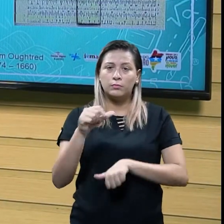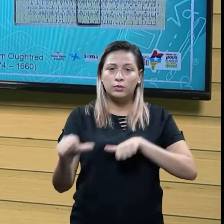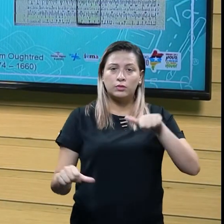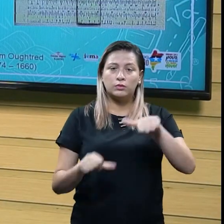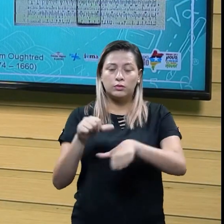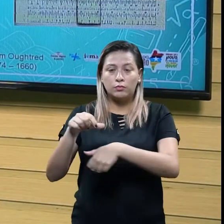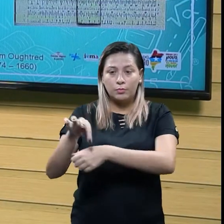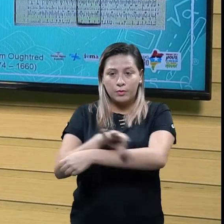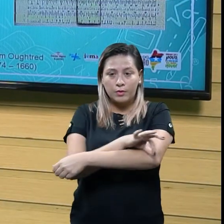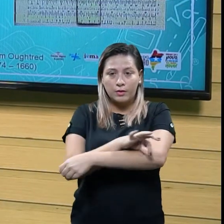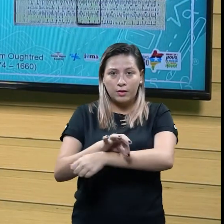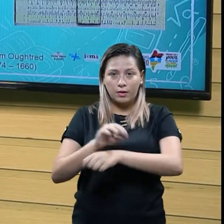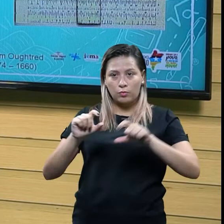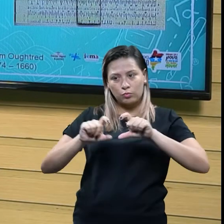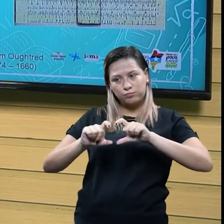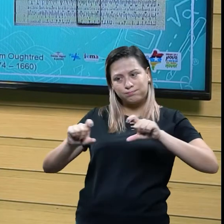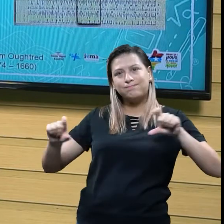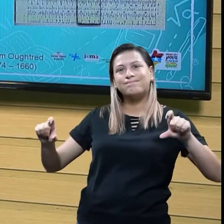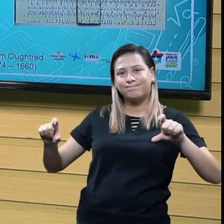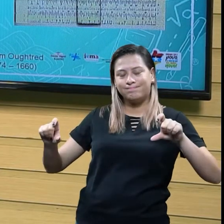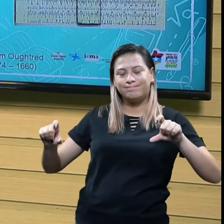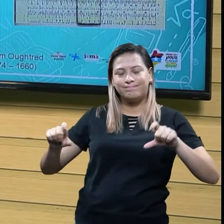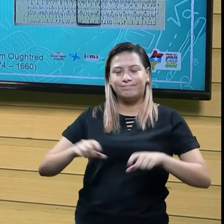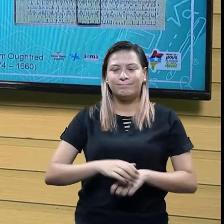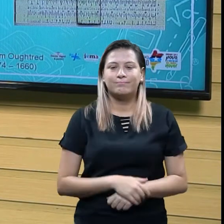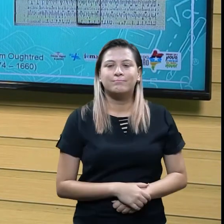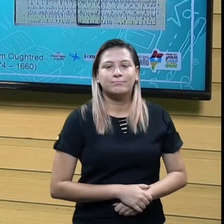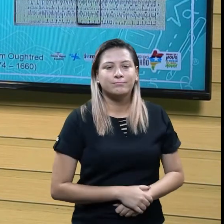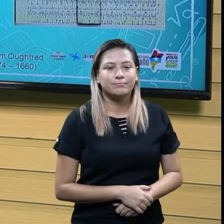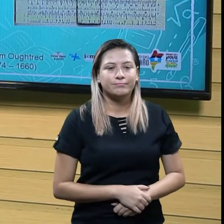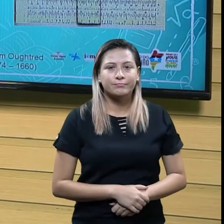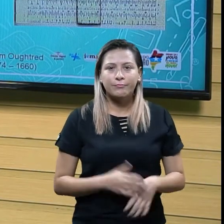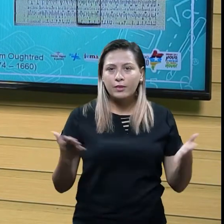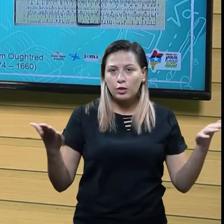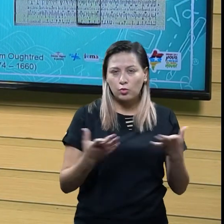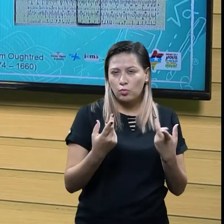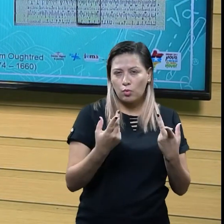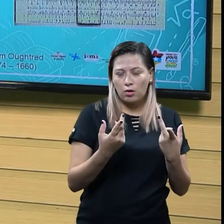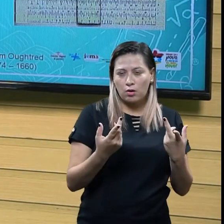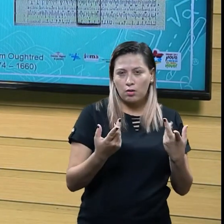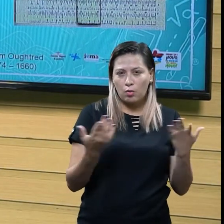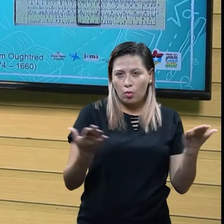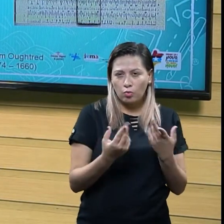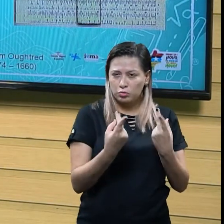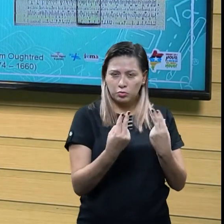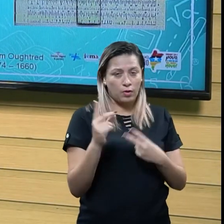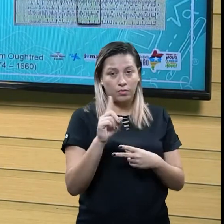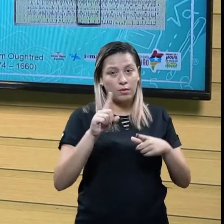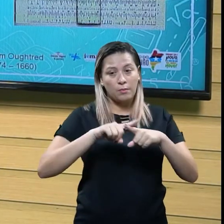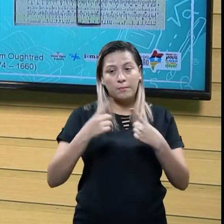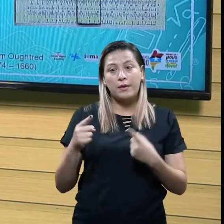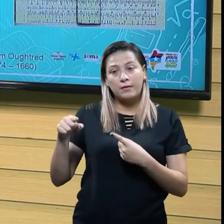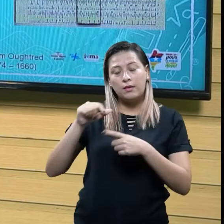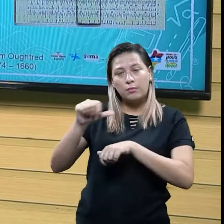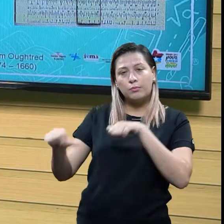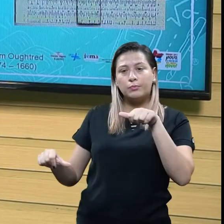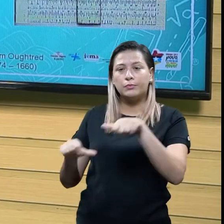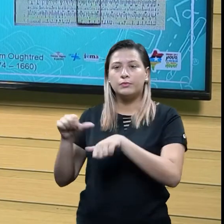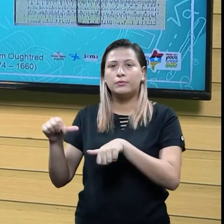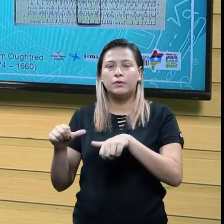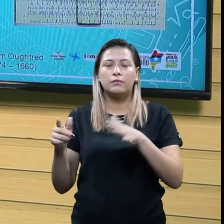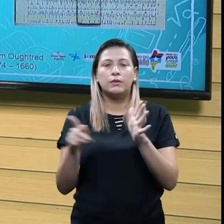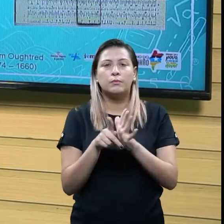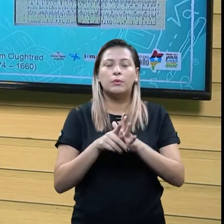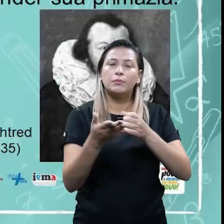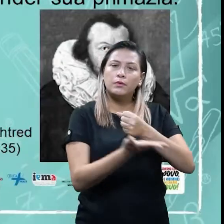Mas não era uma régua como a gente utiliza para fazer medidas simples, tá? Ela fazia conversões e era baseada nos